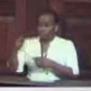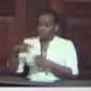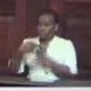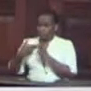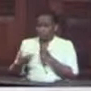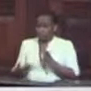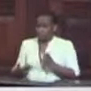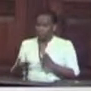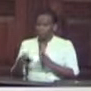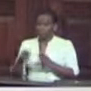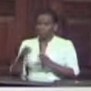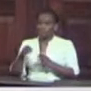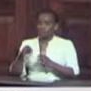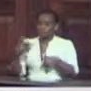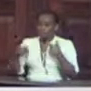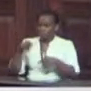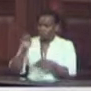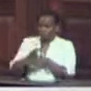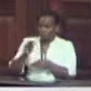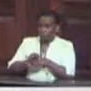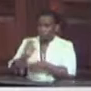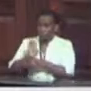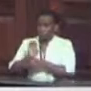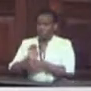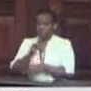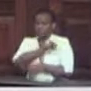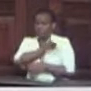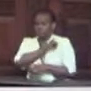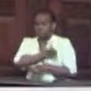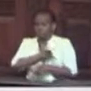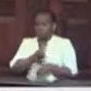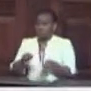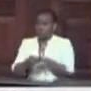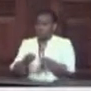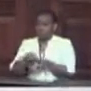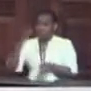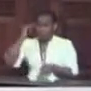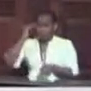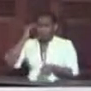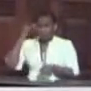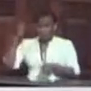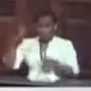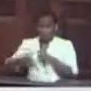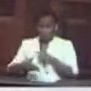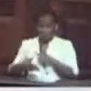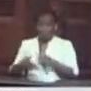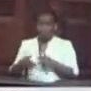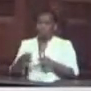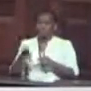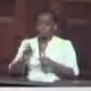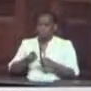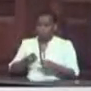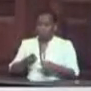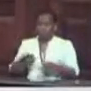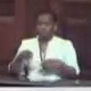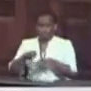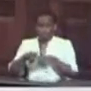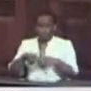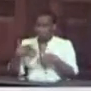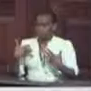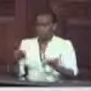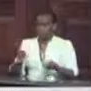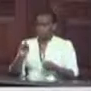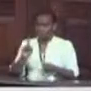da empregabilidade do estado do rio de janeiro entendemos que o corte foi muito baixo por isso o nosso voto